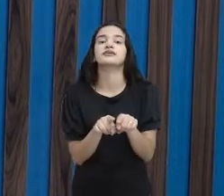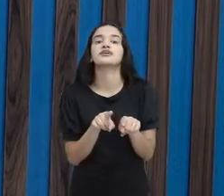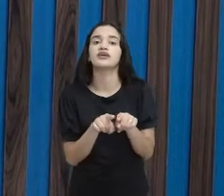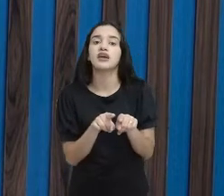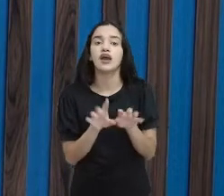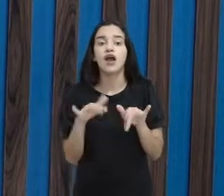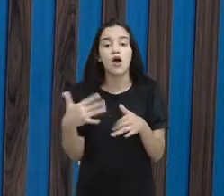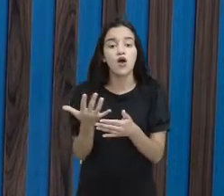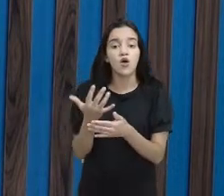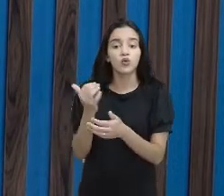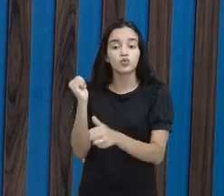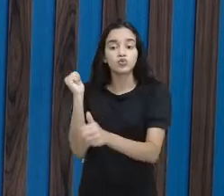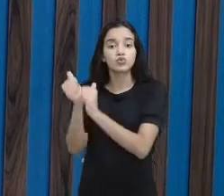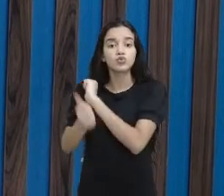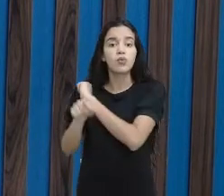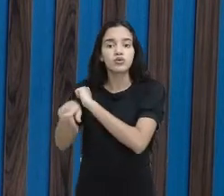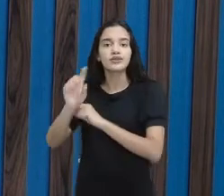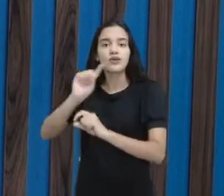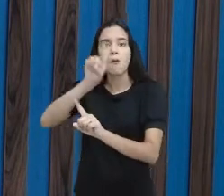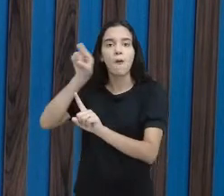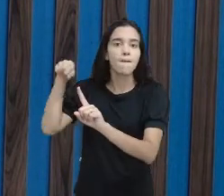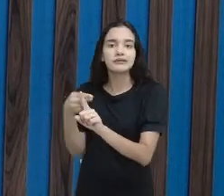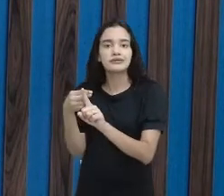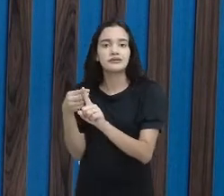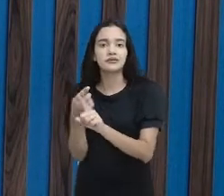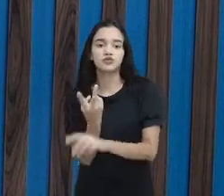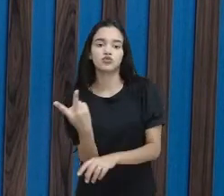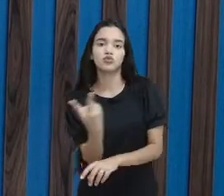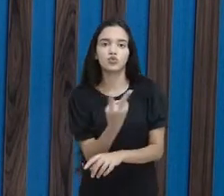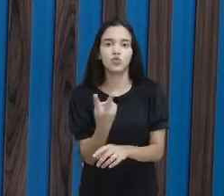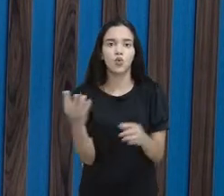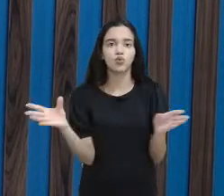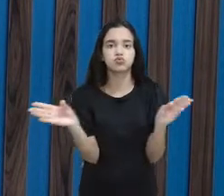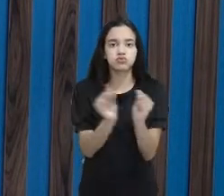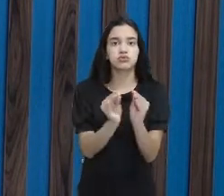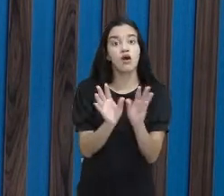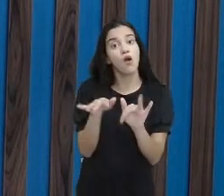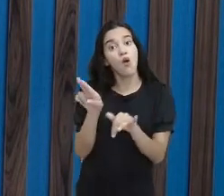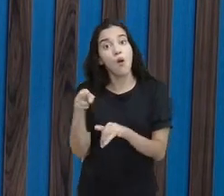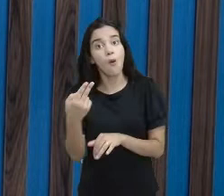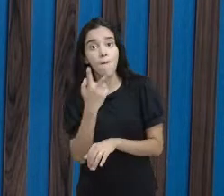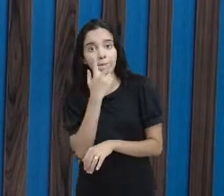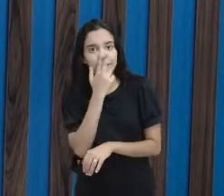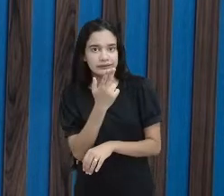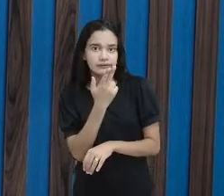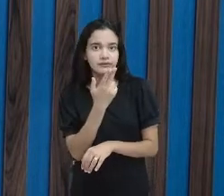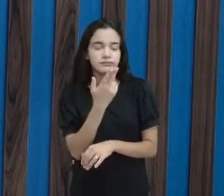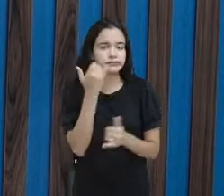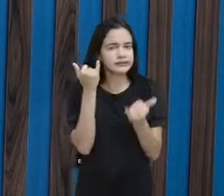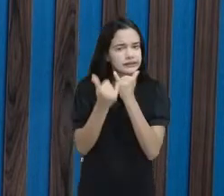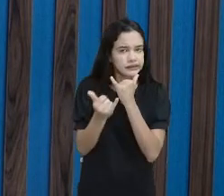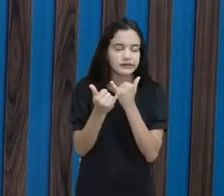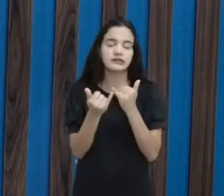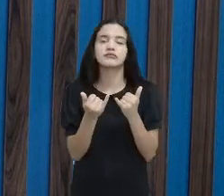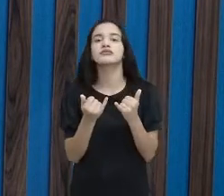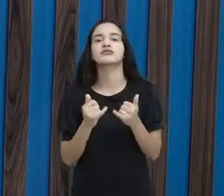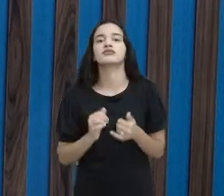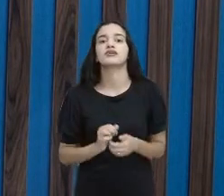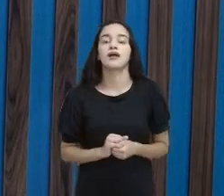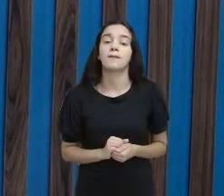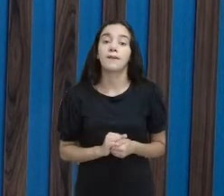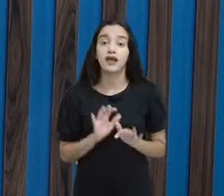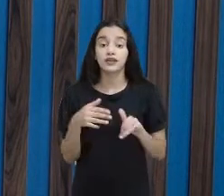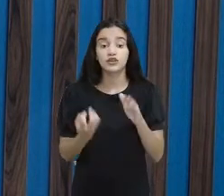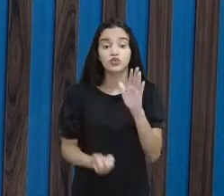que têm objetivos, né, iguais ou parecidos. Então, é através disso